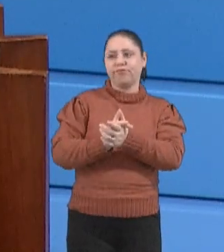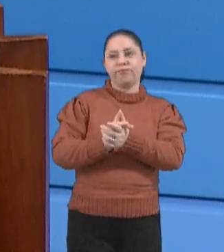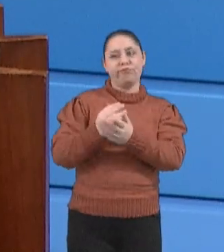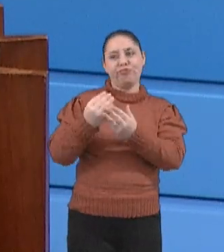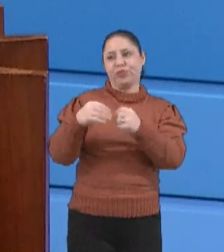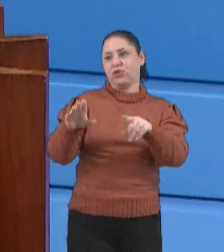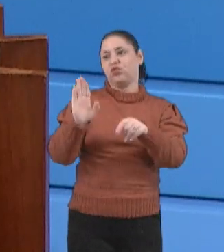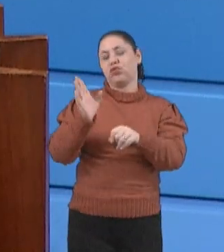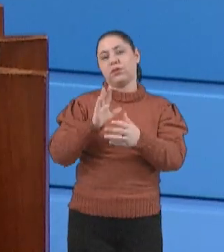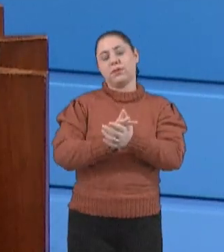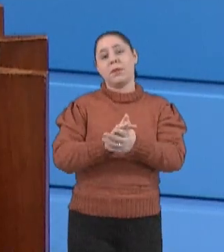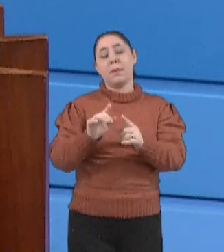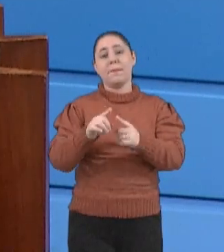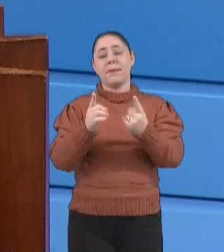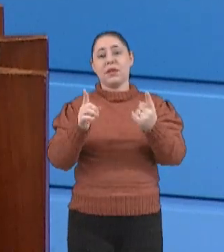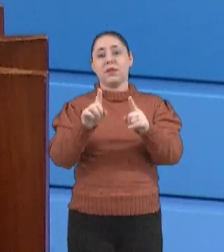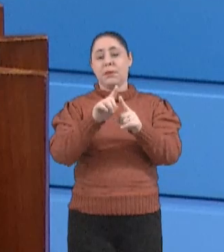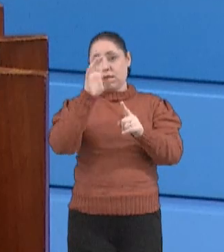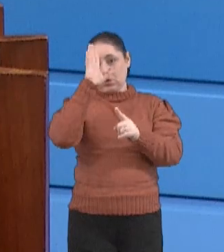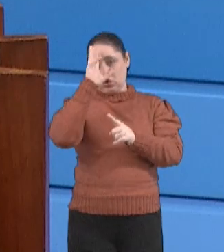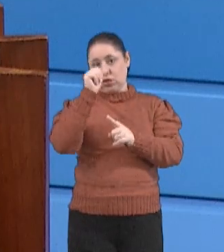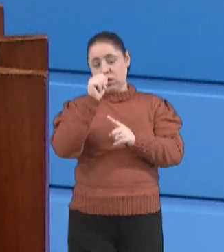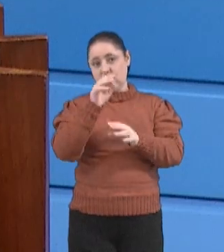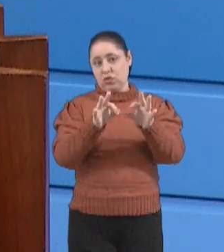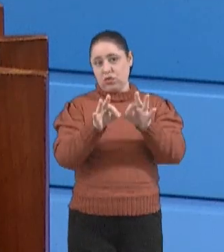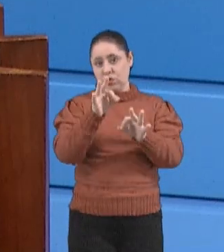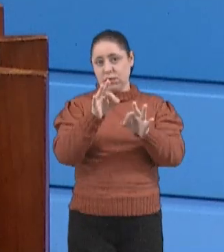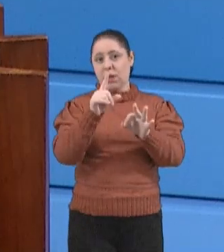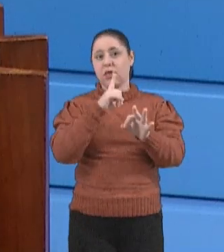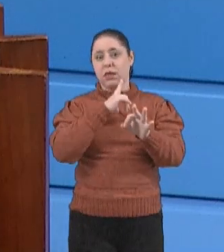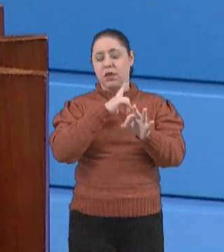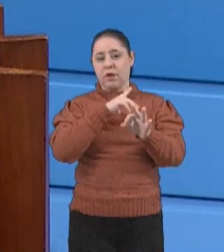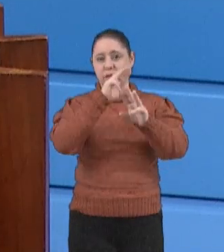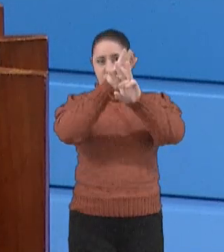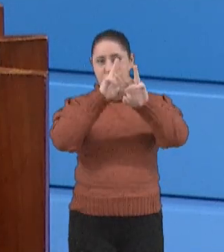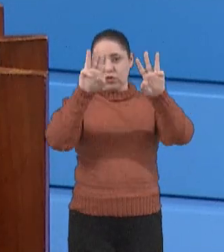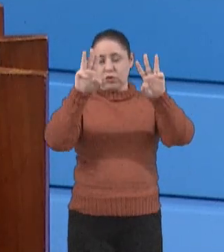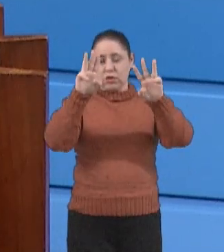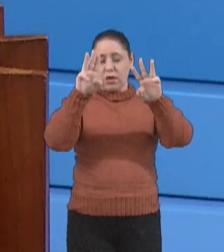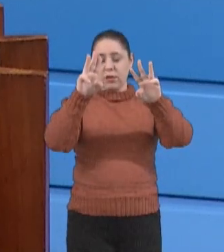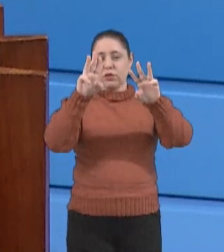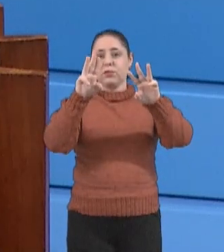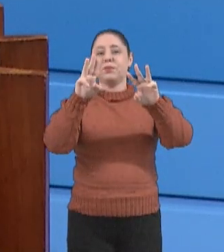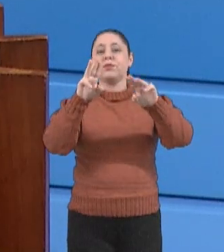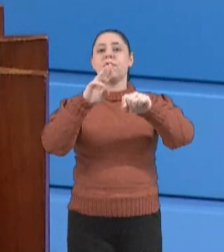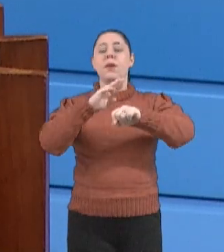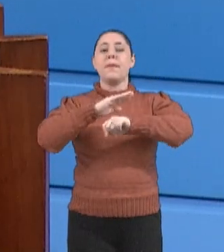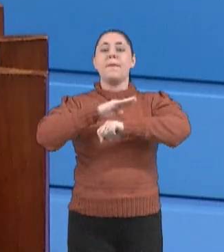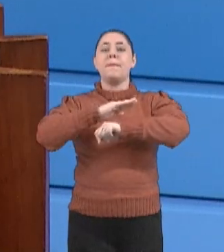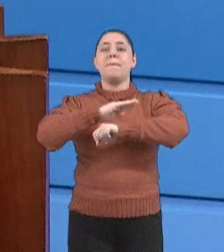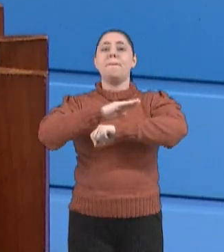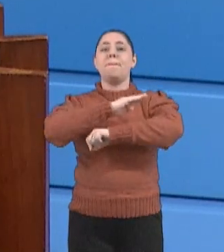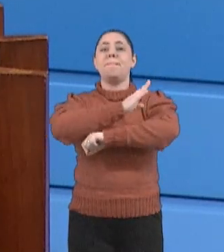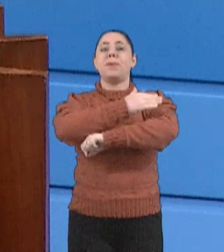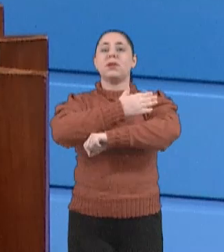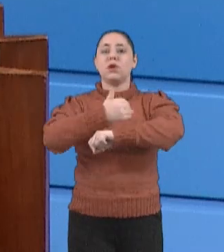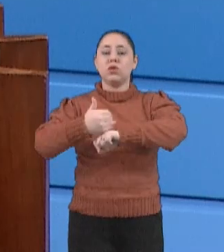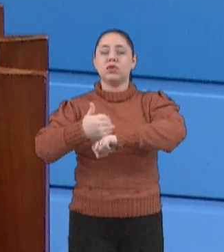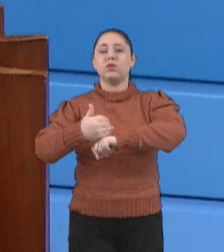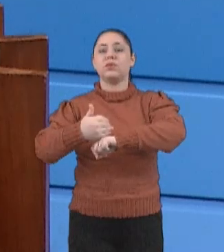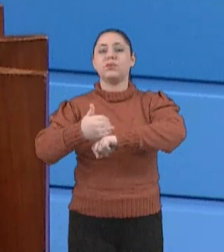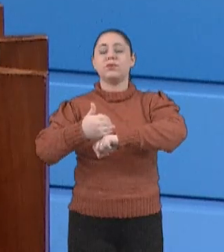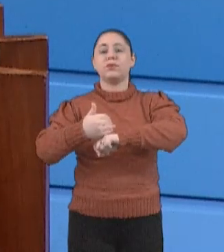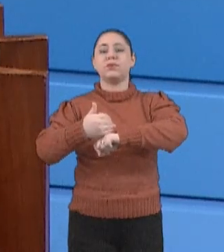estrago. Mas não obstante a decisão da juíza, tanto o site de Bataguaçu como o site de Nova Andradina correram